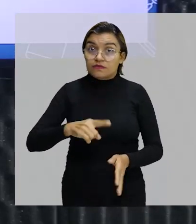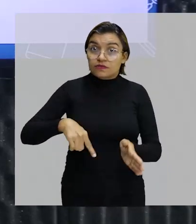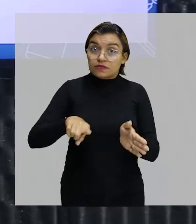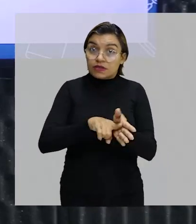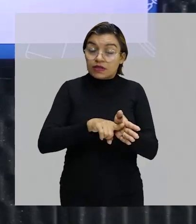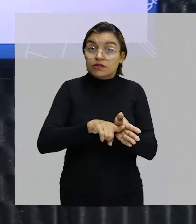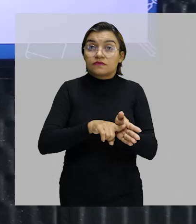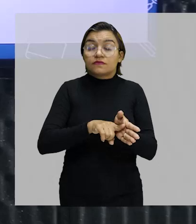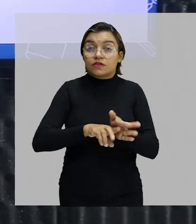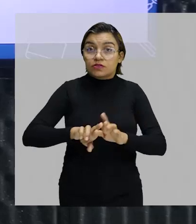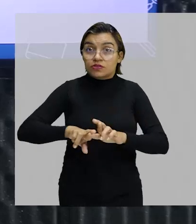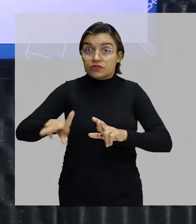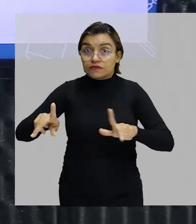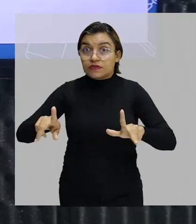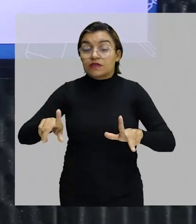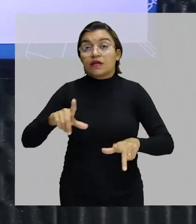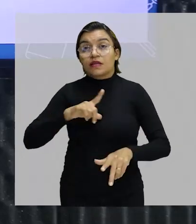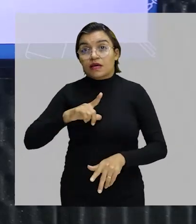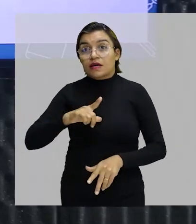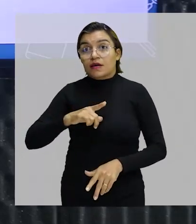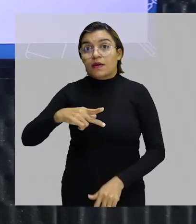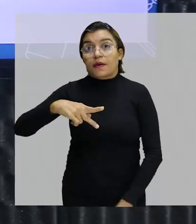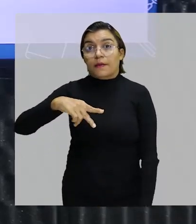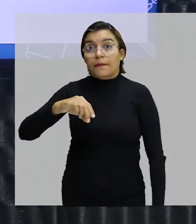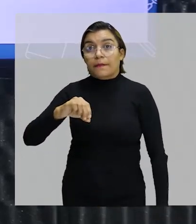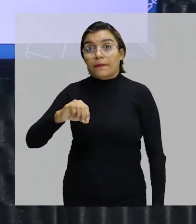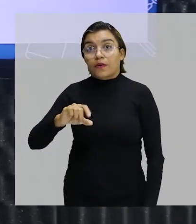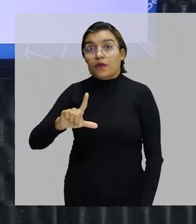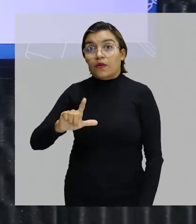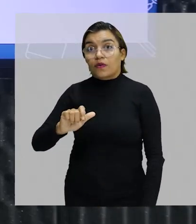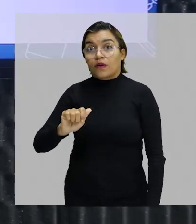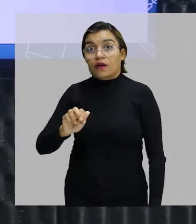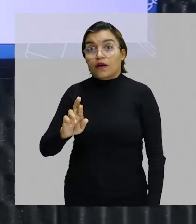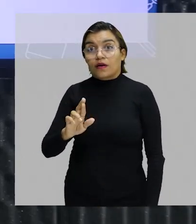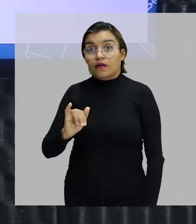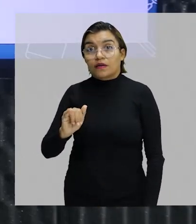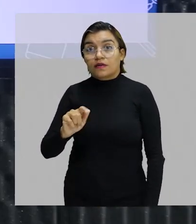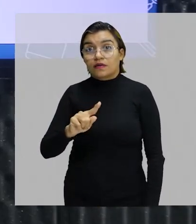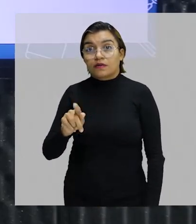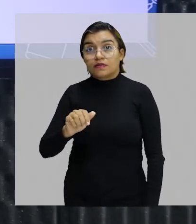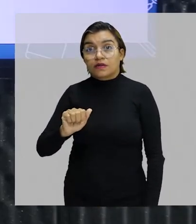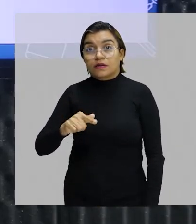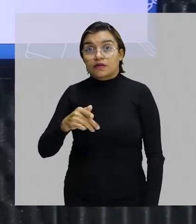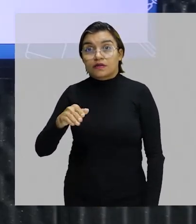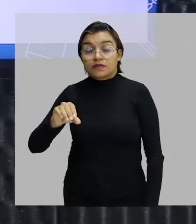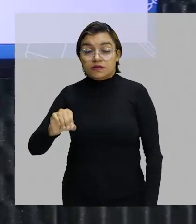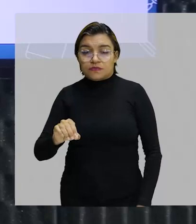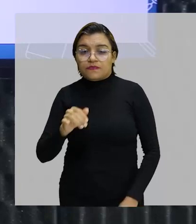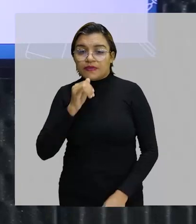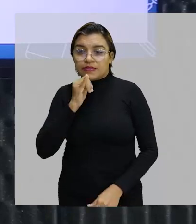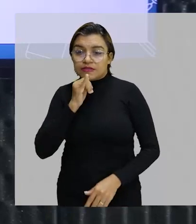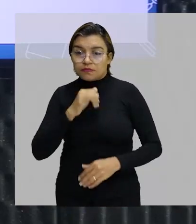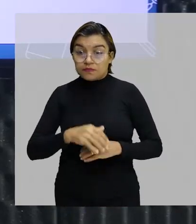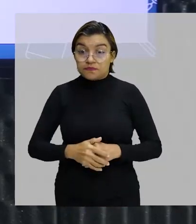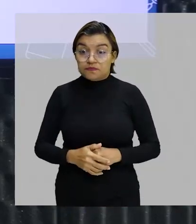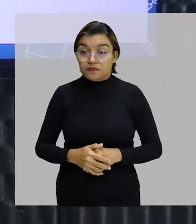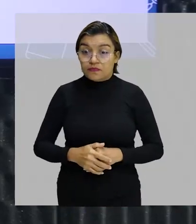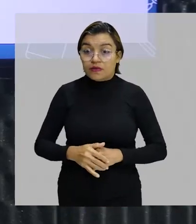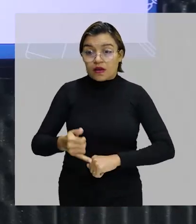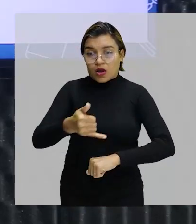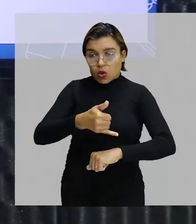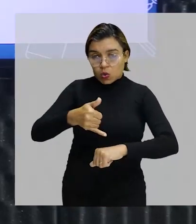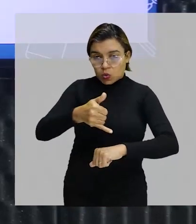eletronegatividade, vamos ter a polarização. Por outro lado, olha só, a gordura, certo? E aí podemos chamar